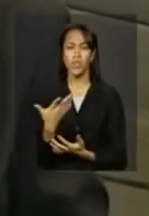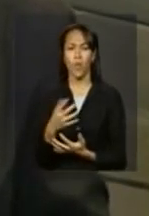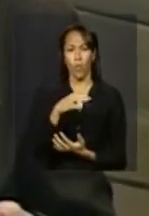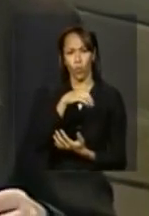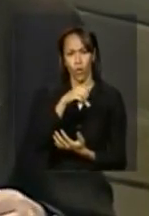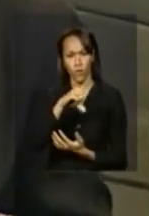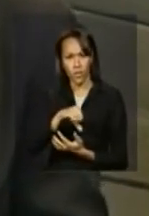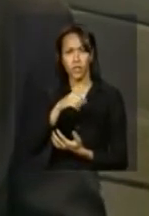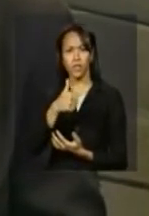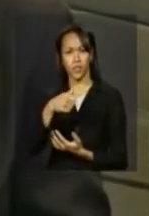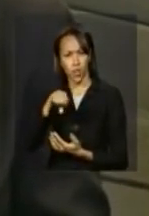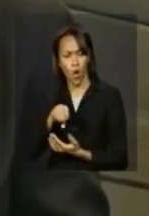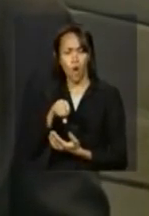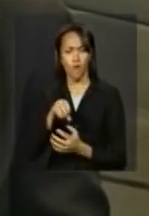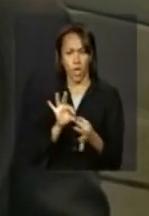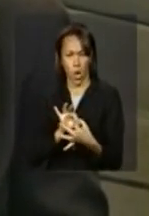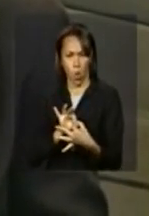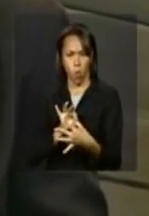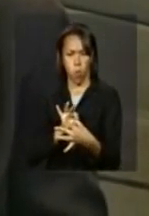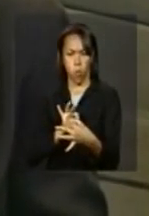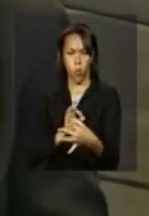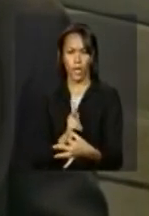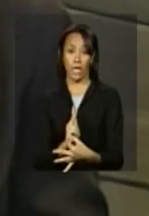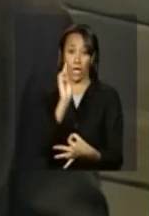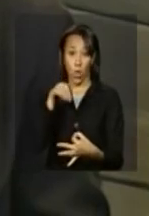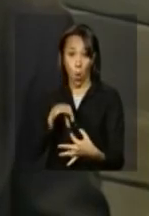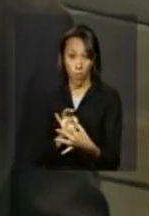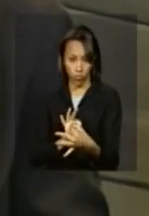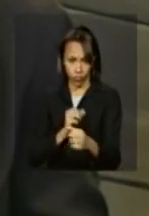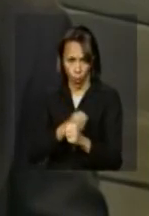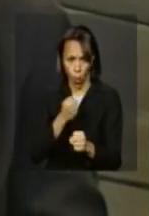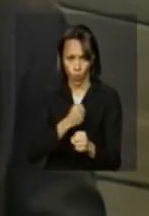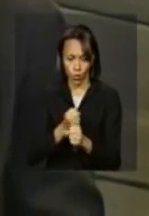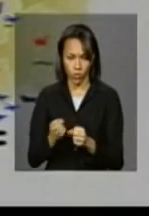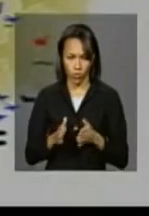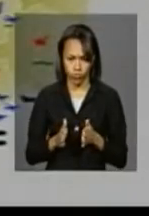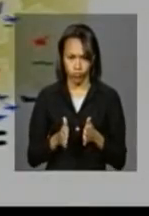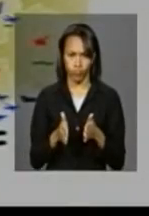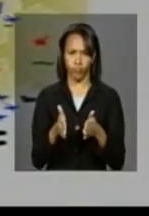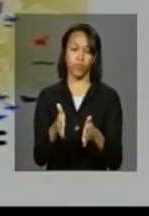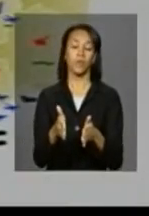909 quilômetros de novas rodovias nesse período.